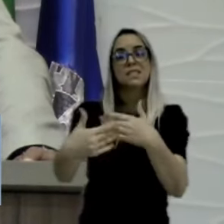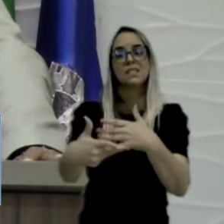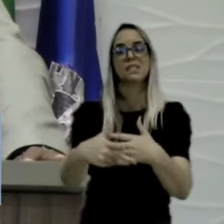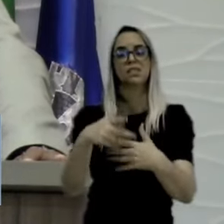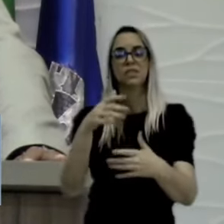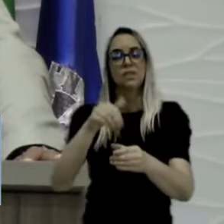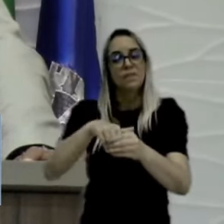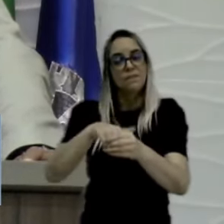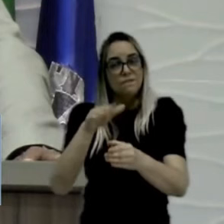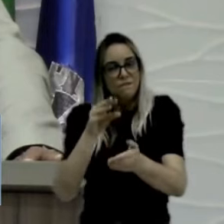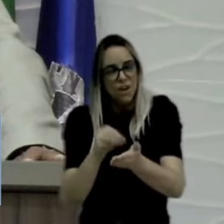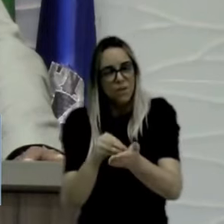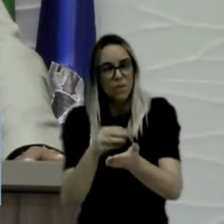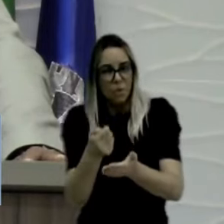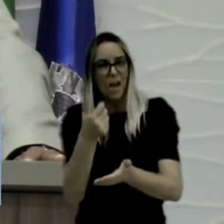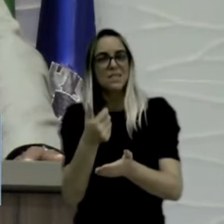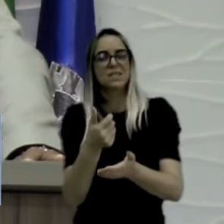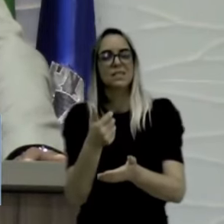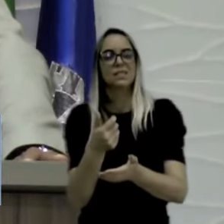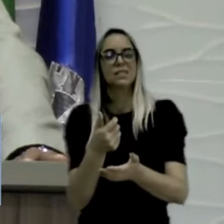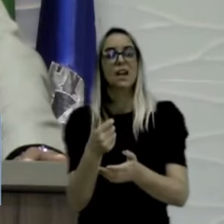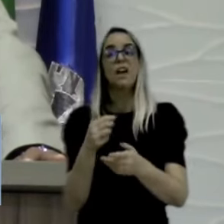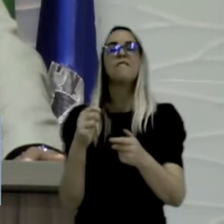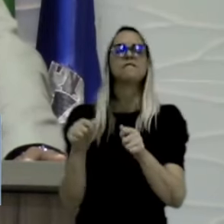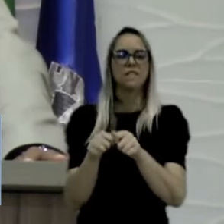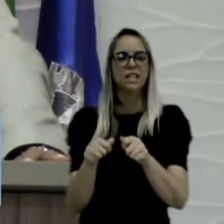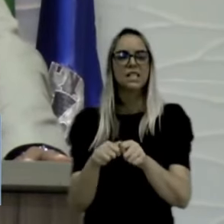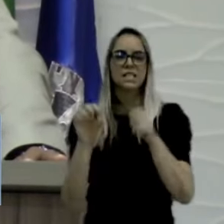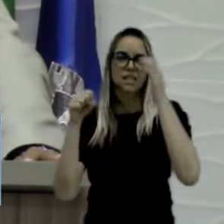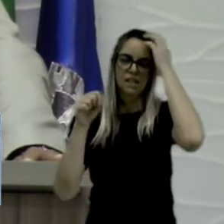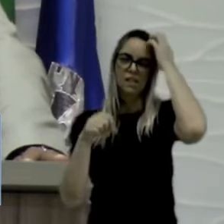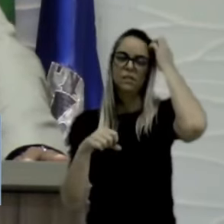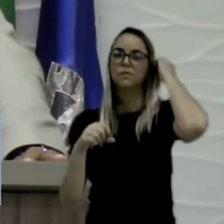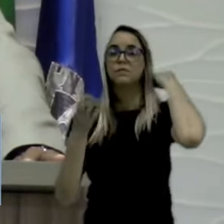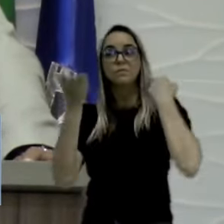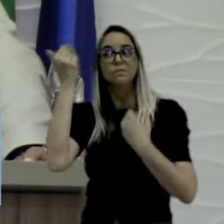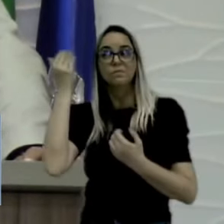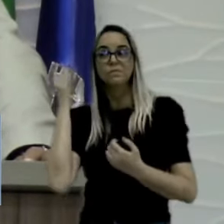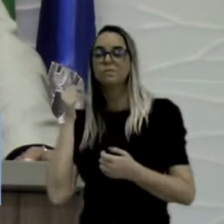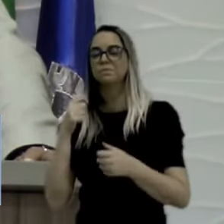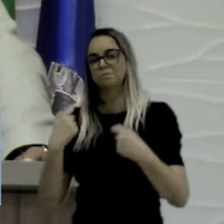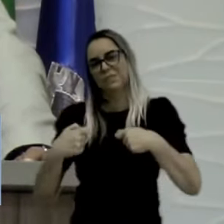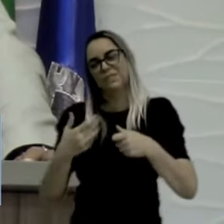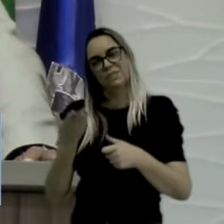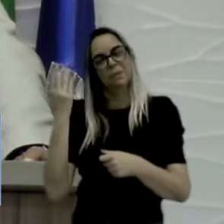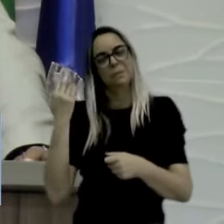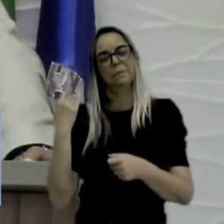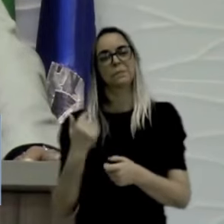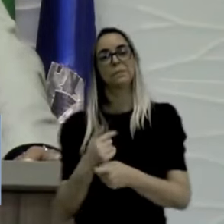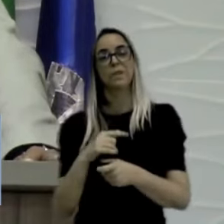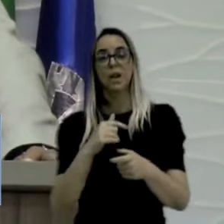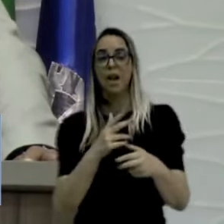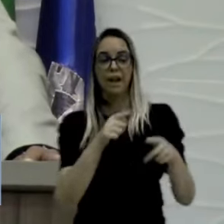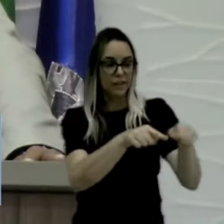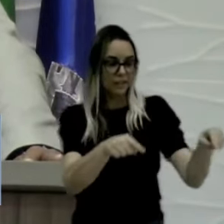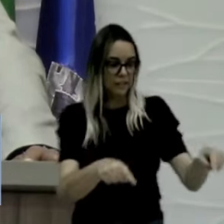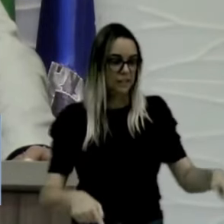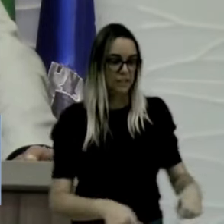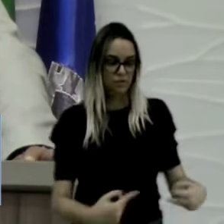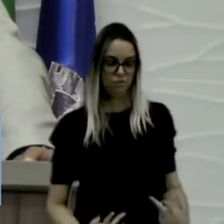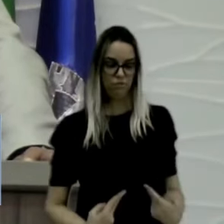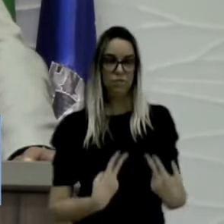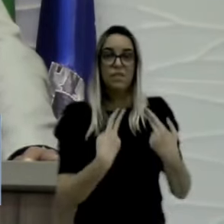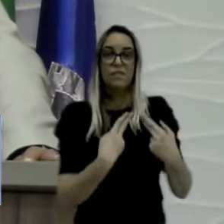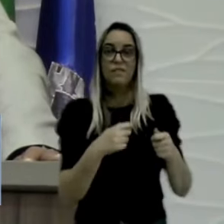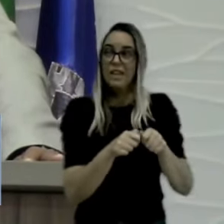Aí querem fazer, de todo jeito vão fazer, né? E já era para ter feito isso há muito tempo, porque a gente precisa de um bloco cirúrgico na nossa cidade, fazer cirurgia, que é